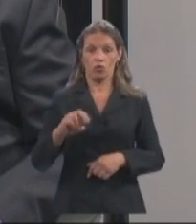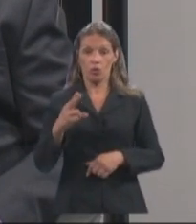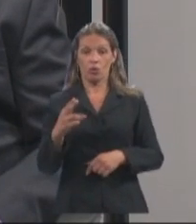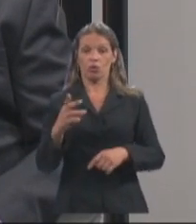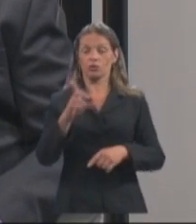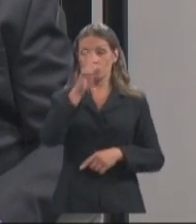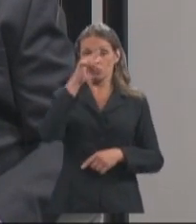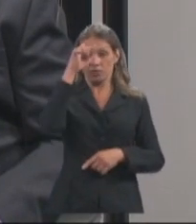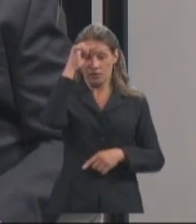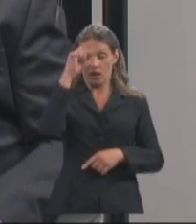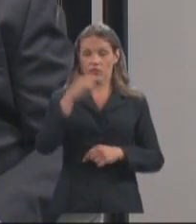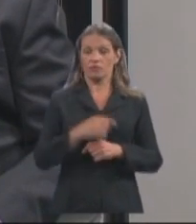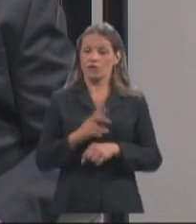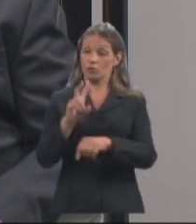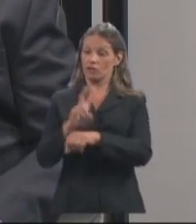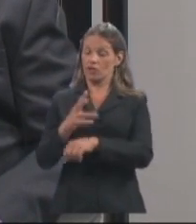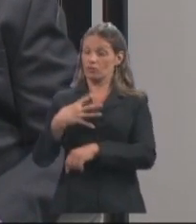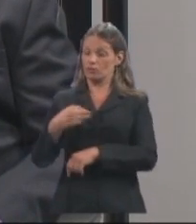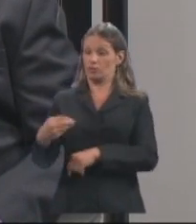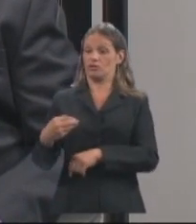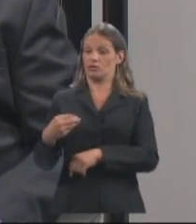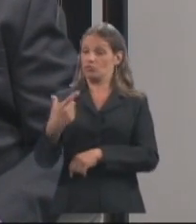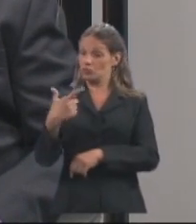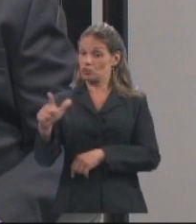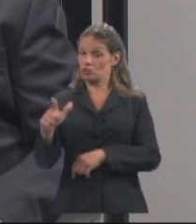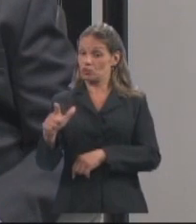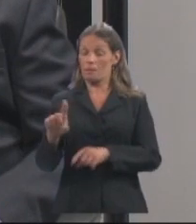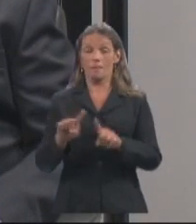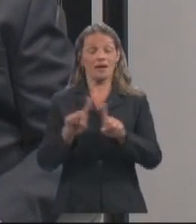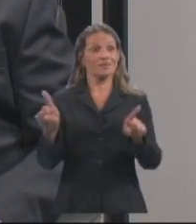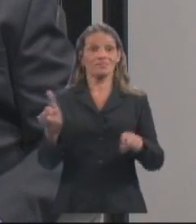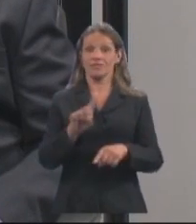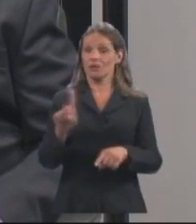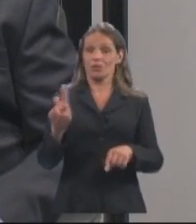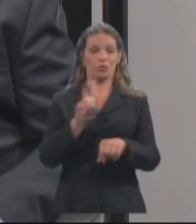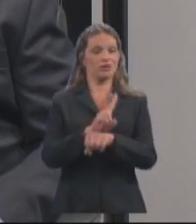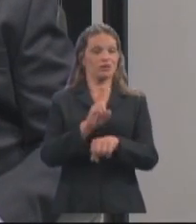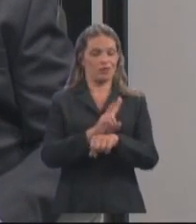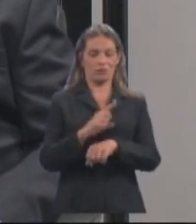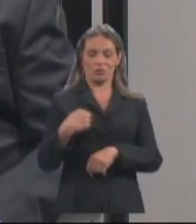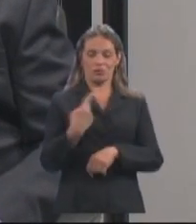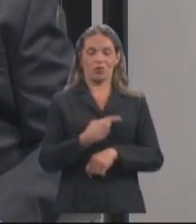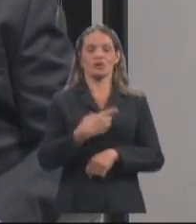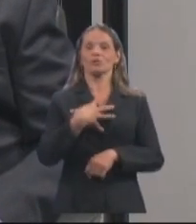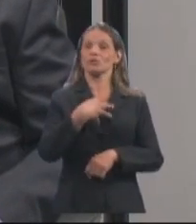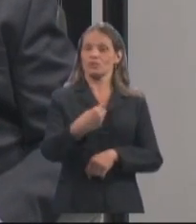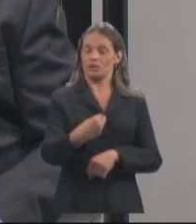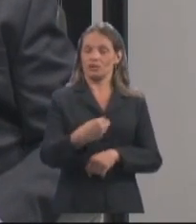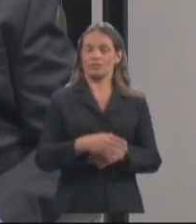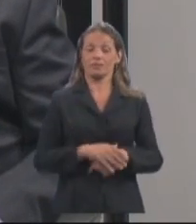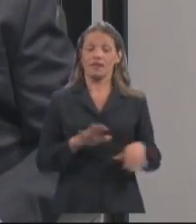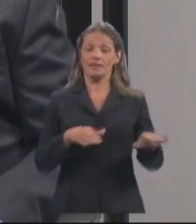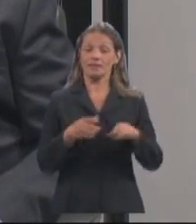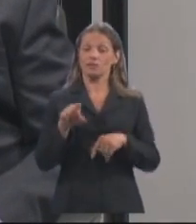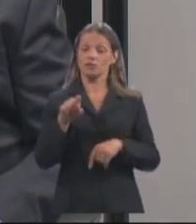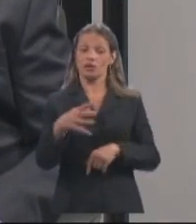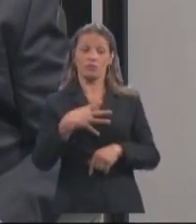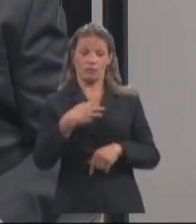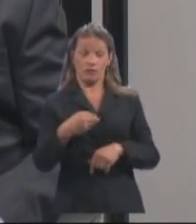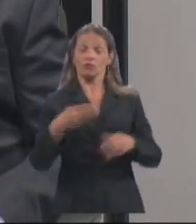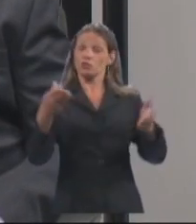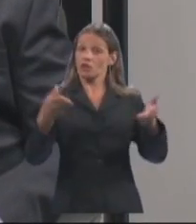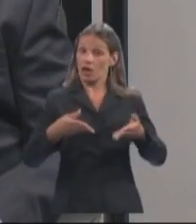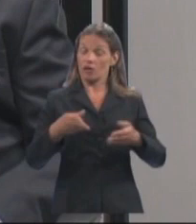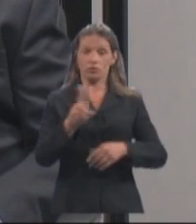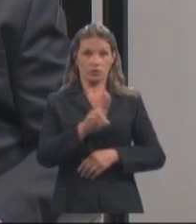eh médicas de saúde mental cuidar o filho dos outos não cuidamos os nossos porque a gente passa o tempo inteiro na rua então o que que ocorre muitas vezes o